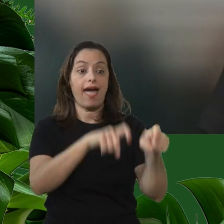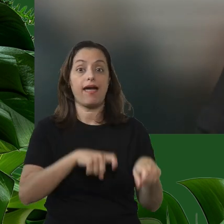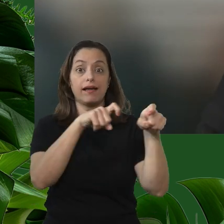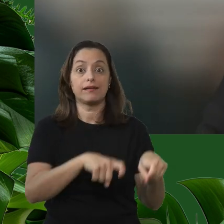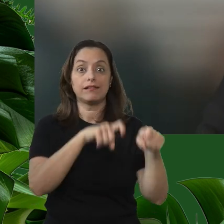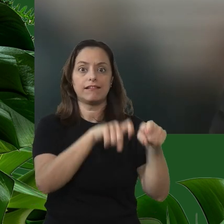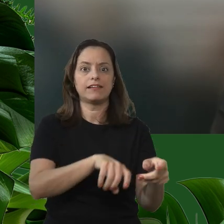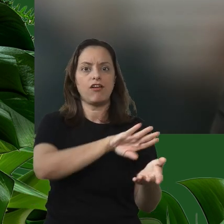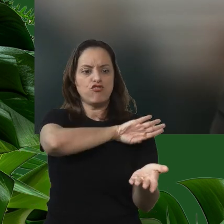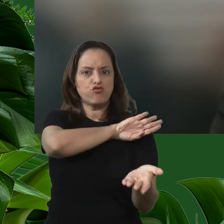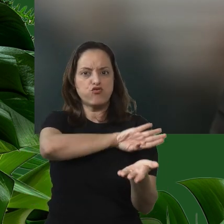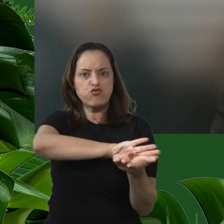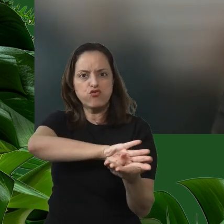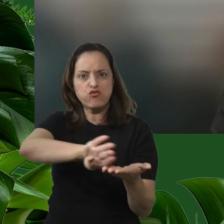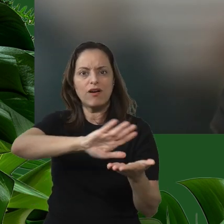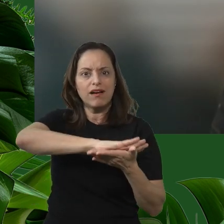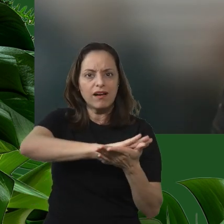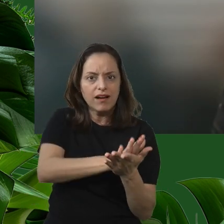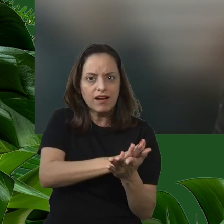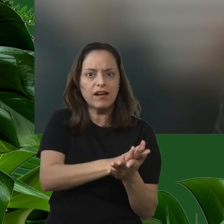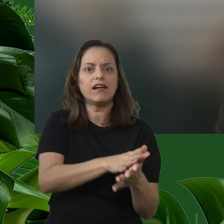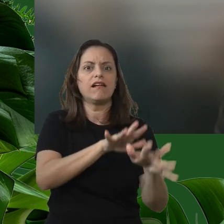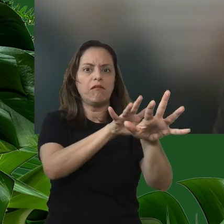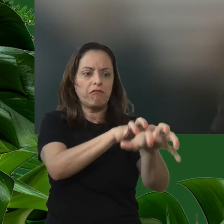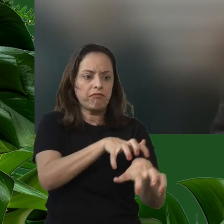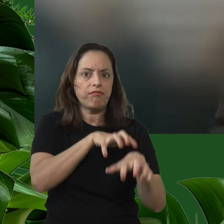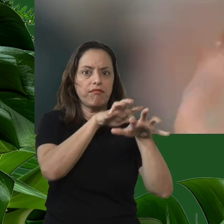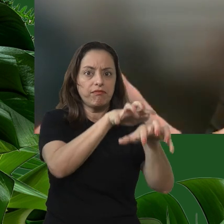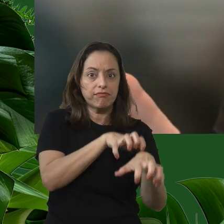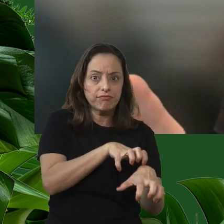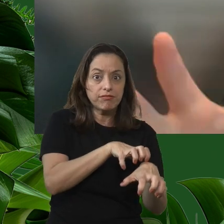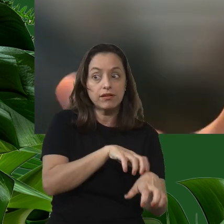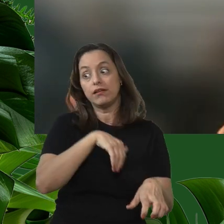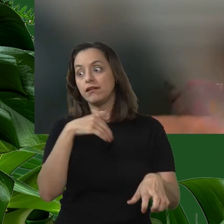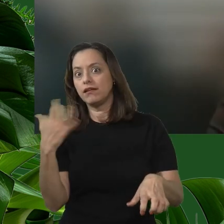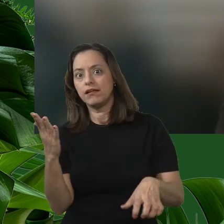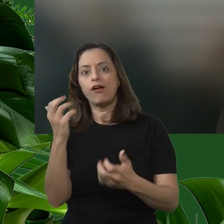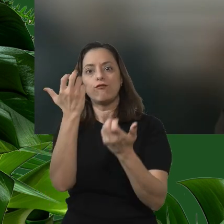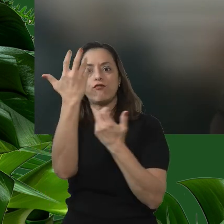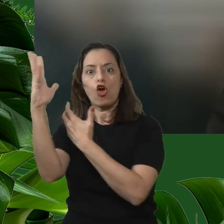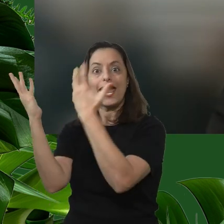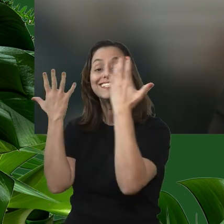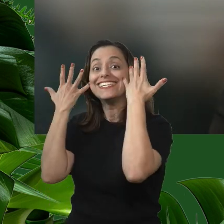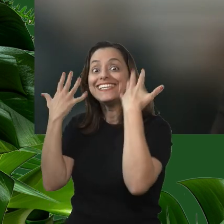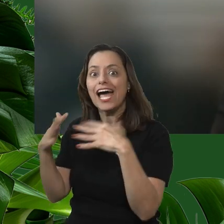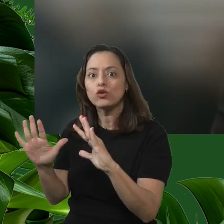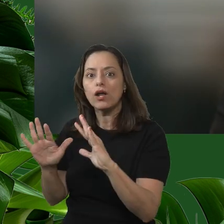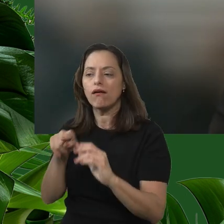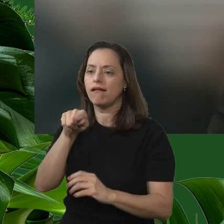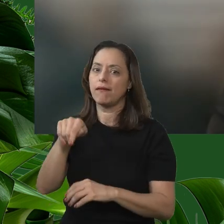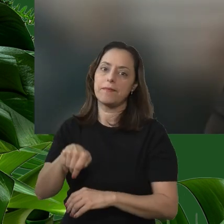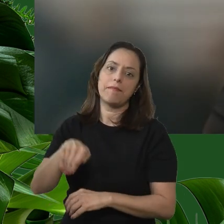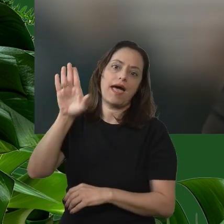vegetação nativa, e do solo. Então, acho que é bem importante a gente, quando a gente olha para uma floresta e para um ambiente natural, a gente imaginar a água